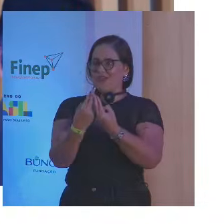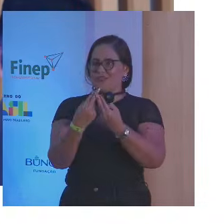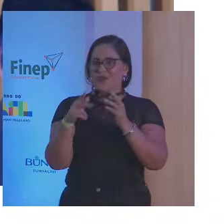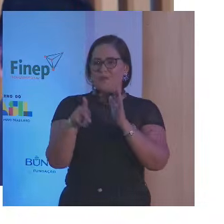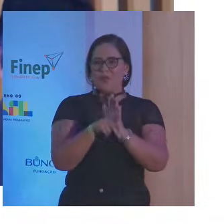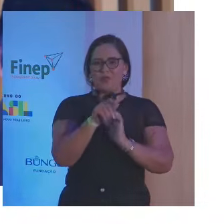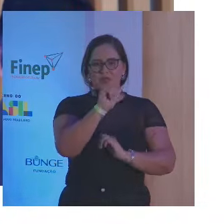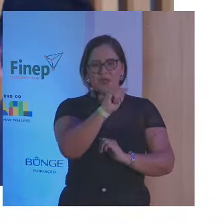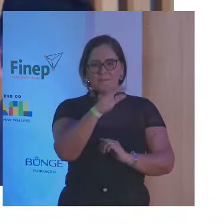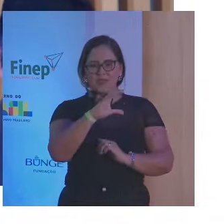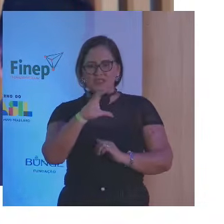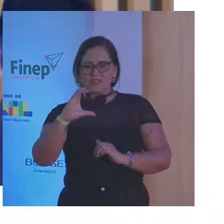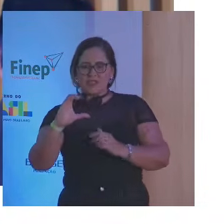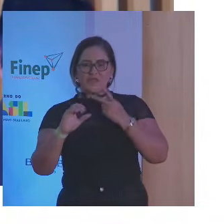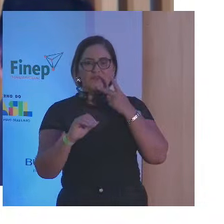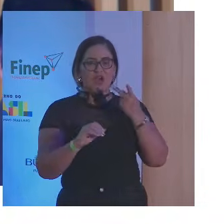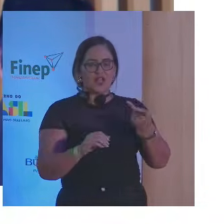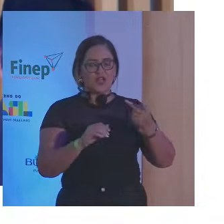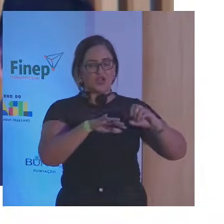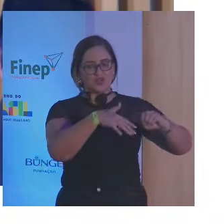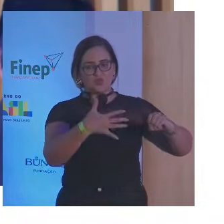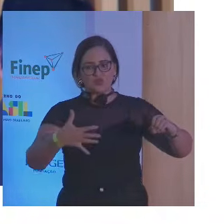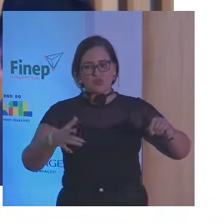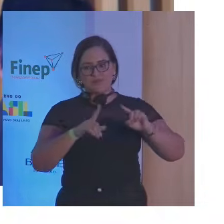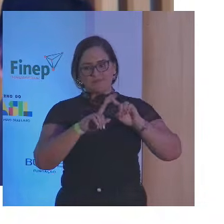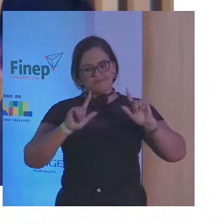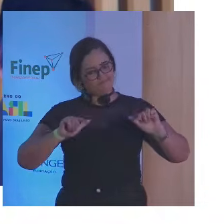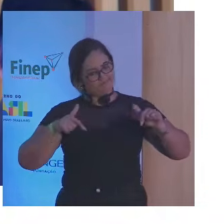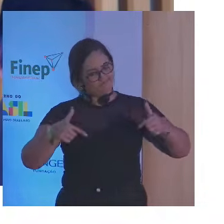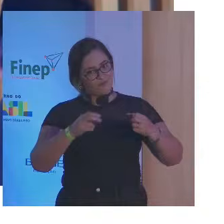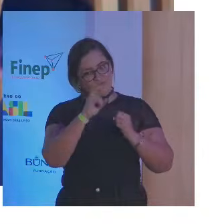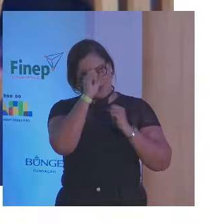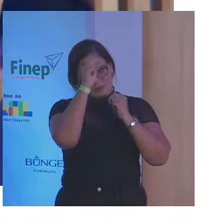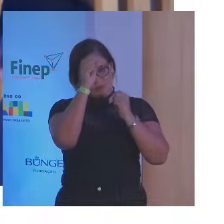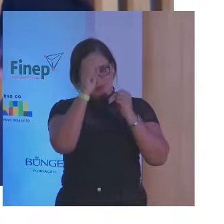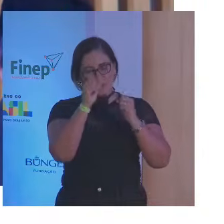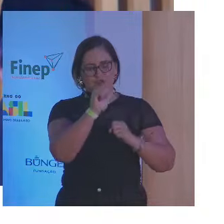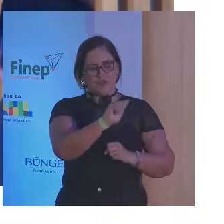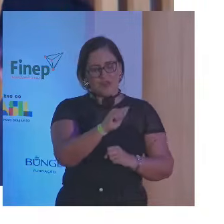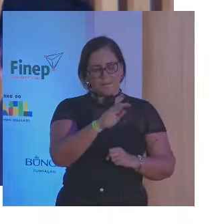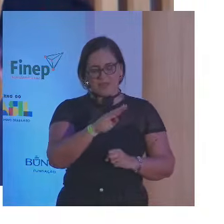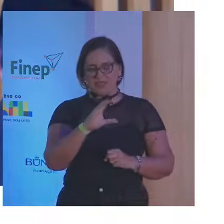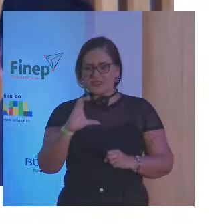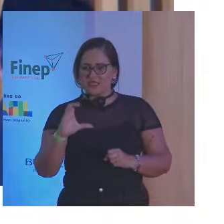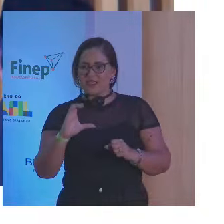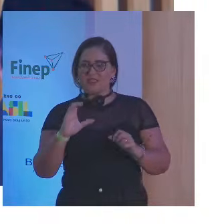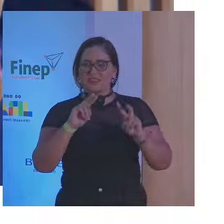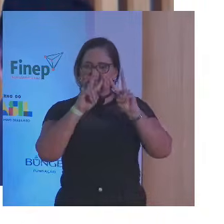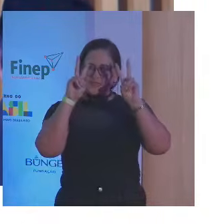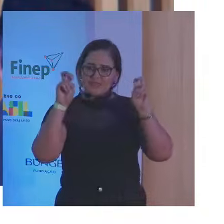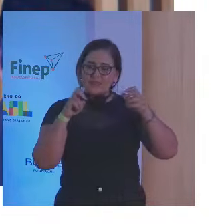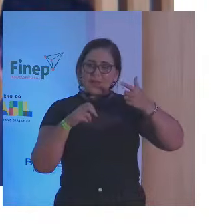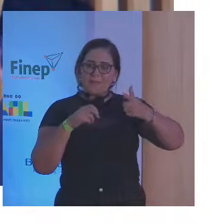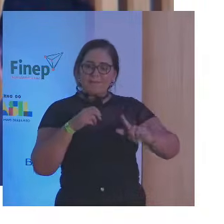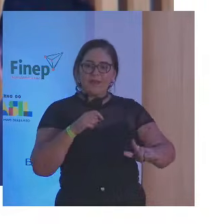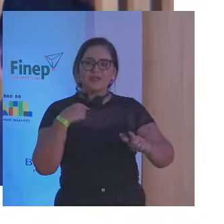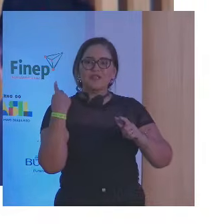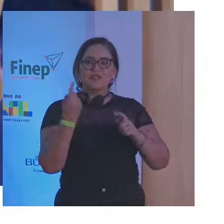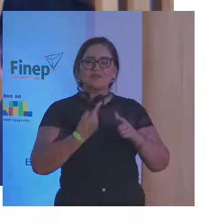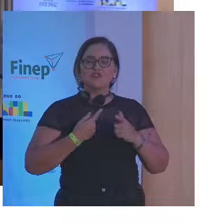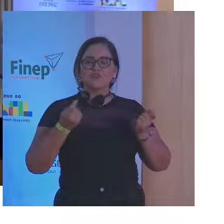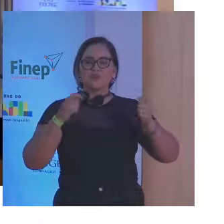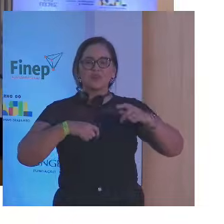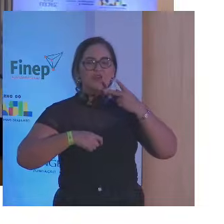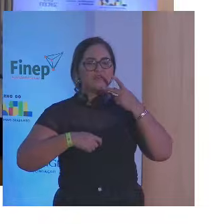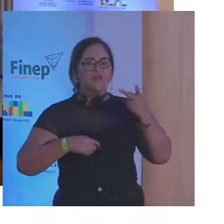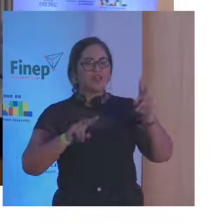ABC falando sobre o oceano, apesar da atuação muito forte da ABC nesse sentido, e mais ainda da gente poder falar